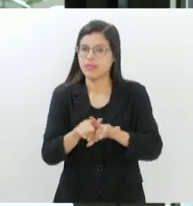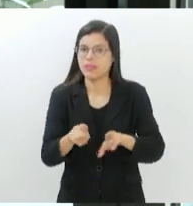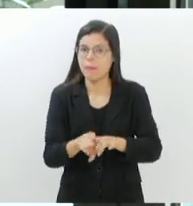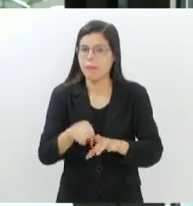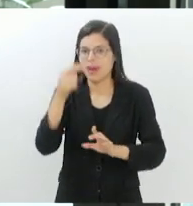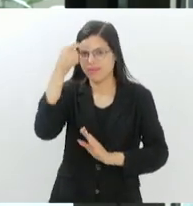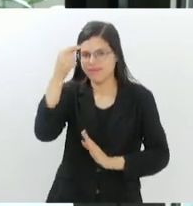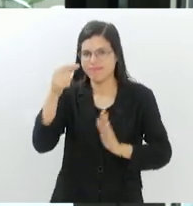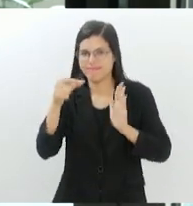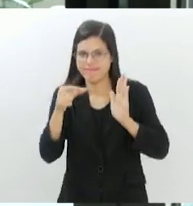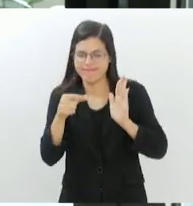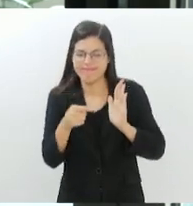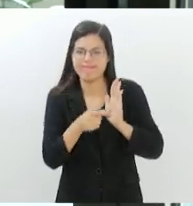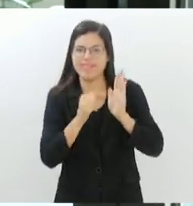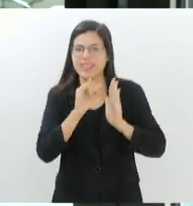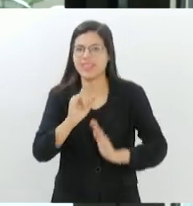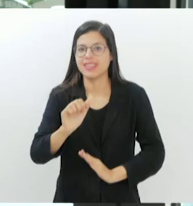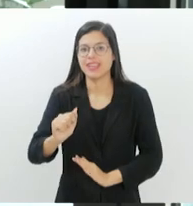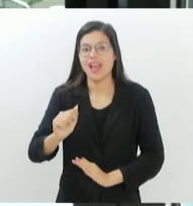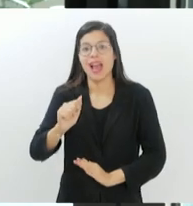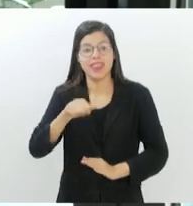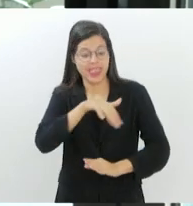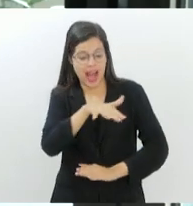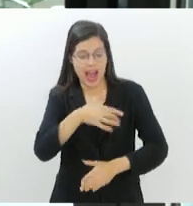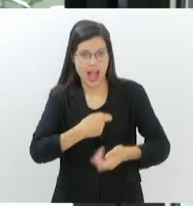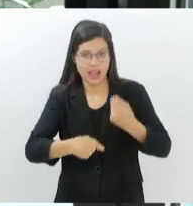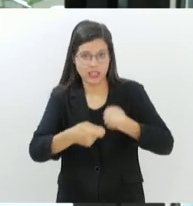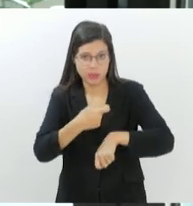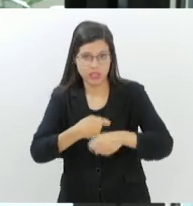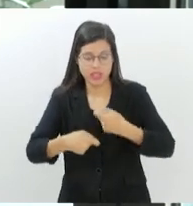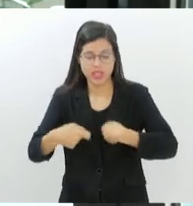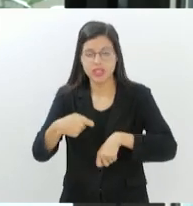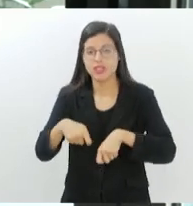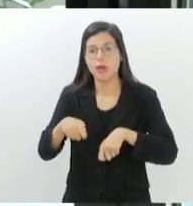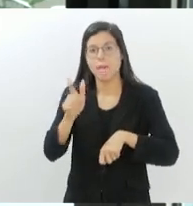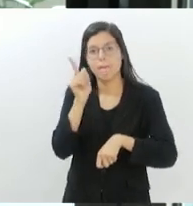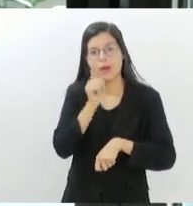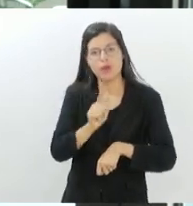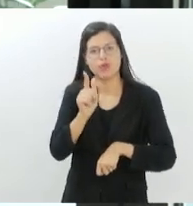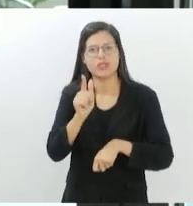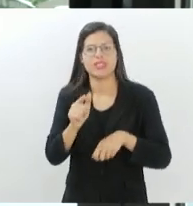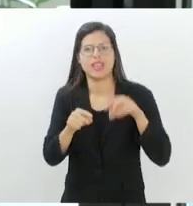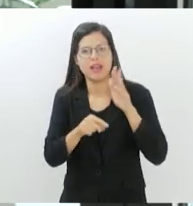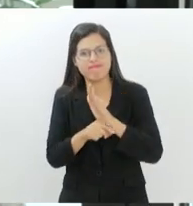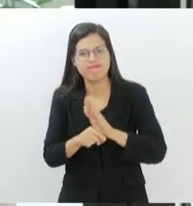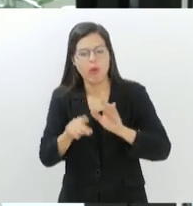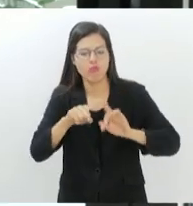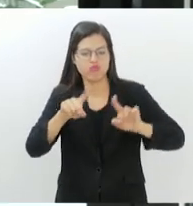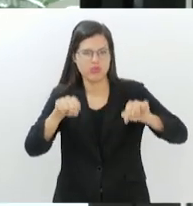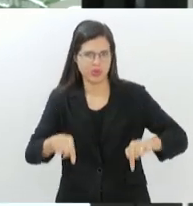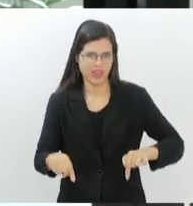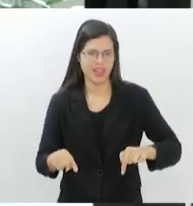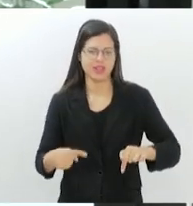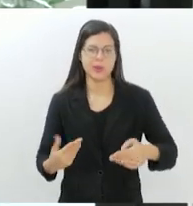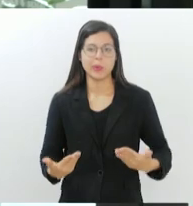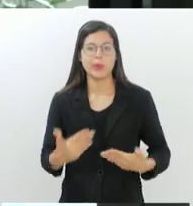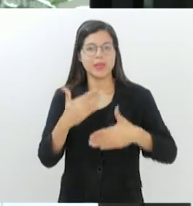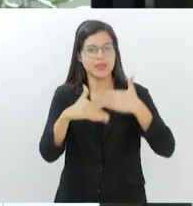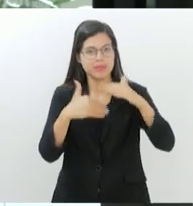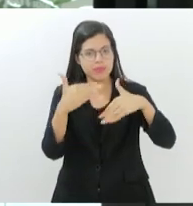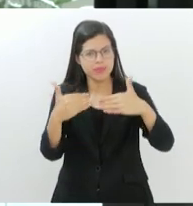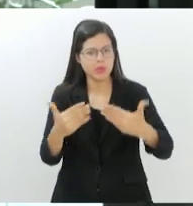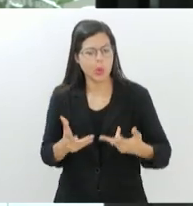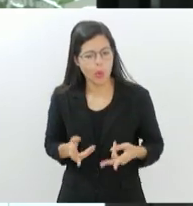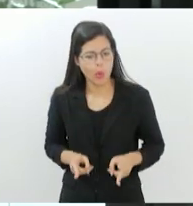inteligência artificial administrativa para atender os nossos servidores. Enfim, é esse processo